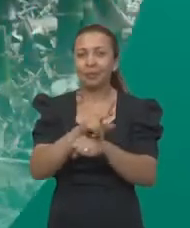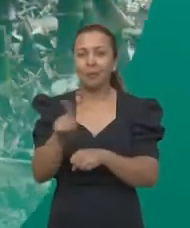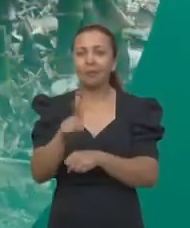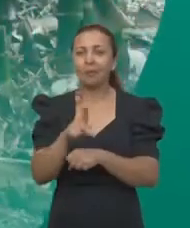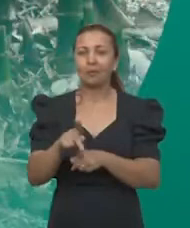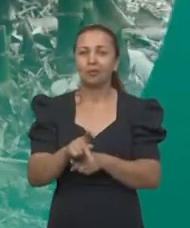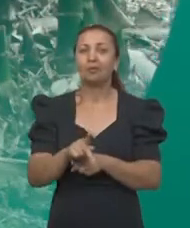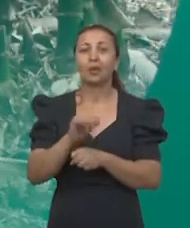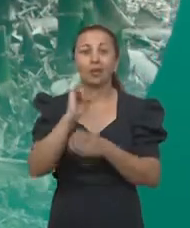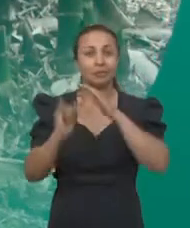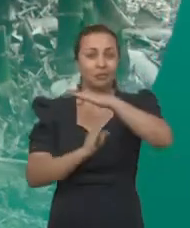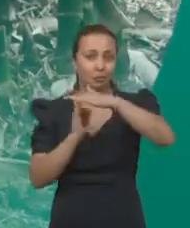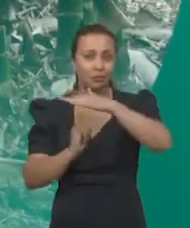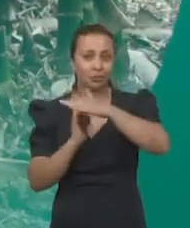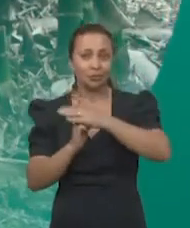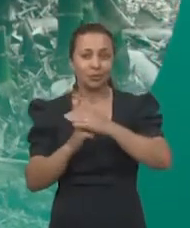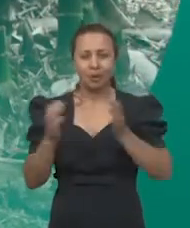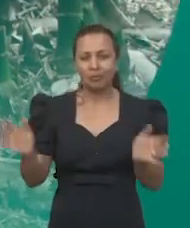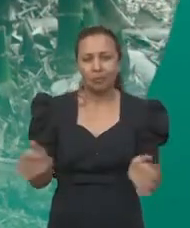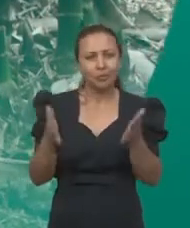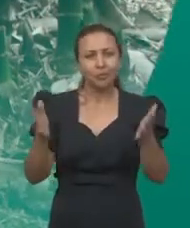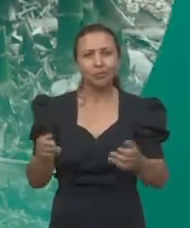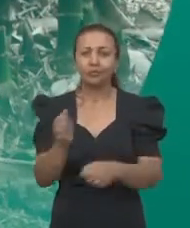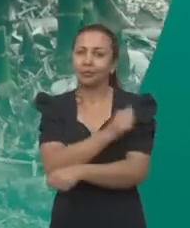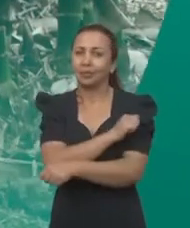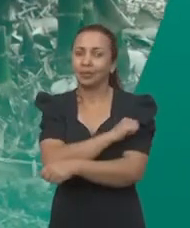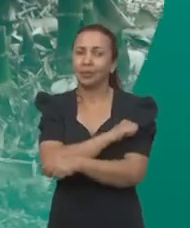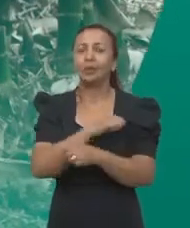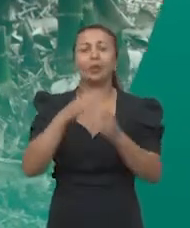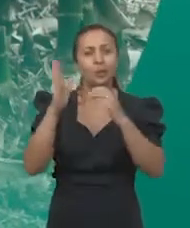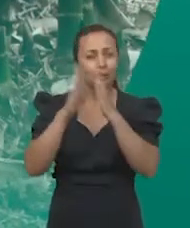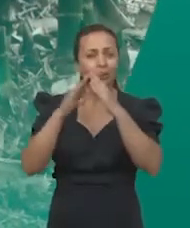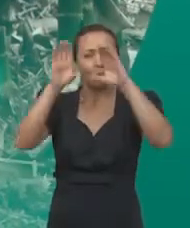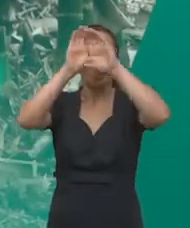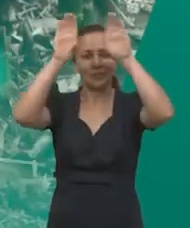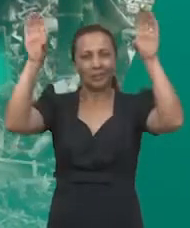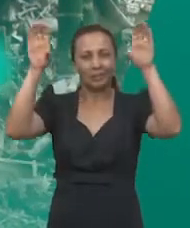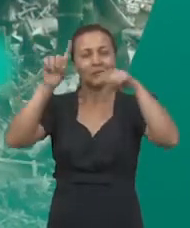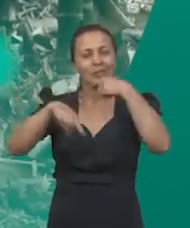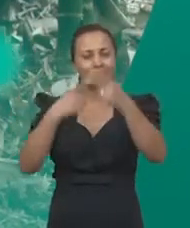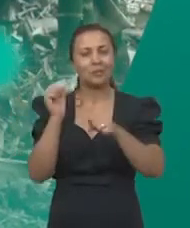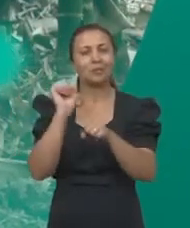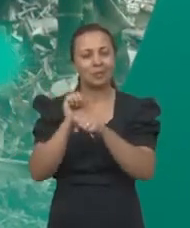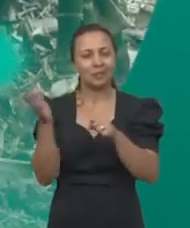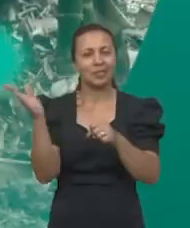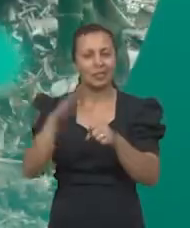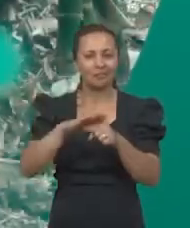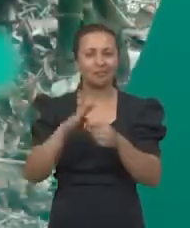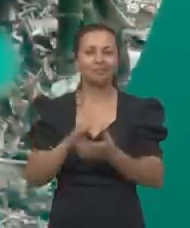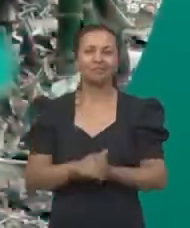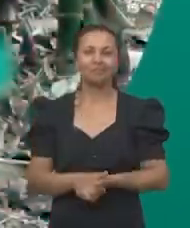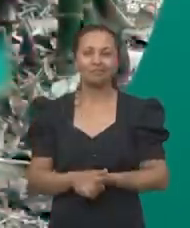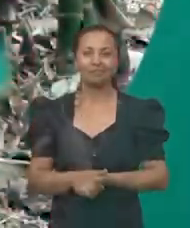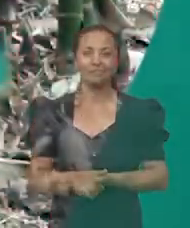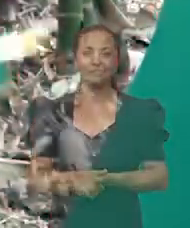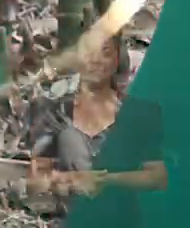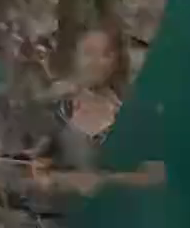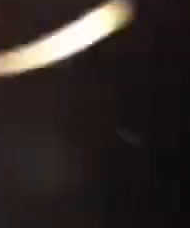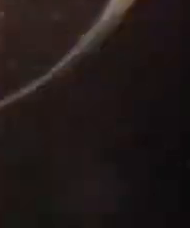professores do Instituto Federal do Maranhão motivam estudantes na pesquisa da cosmologia. É depois do intervalo, a gente volta já já.